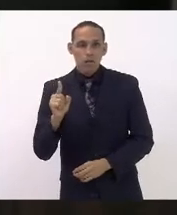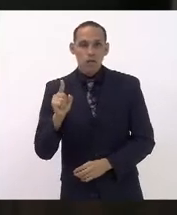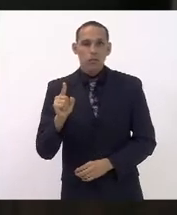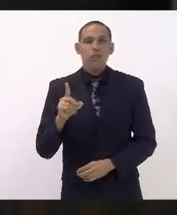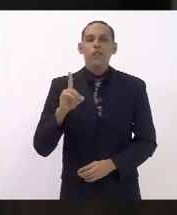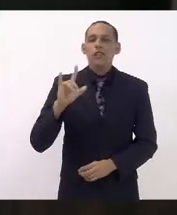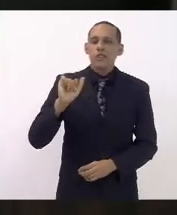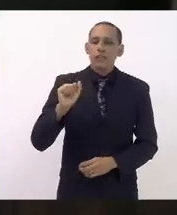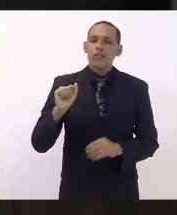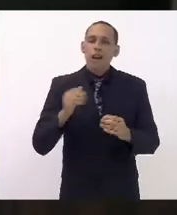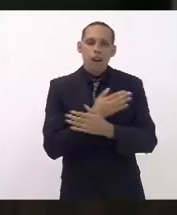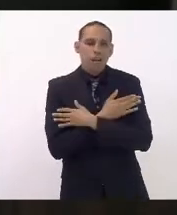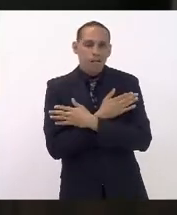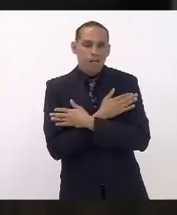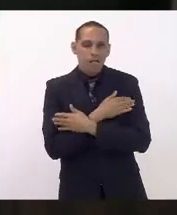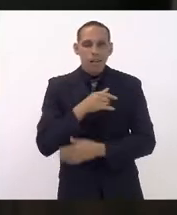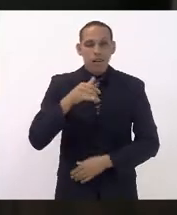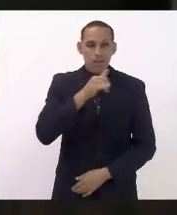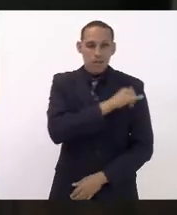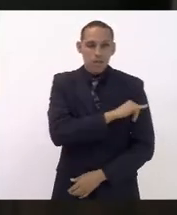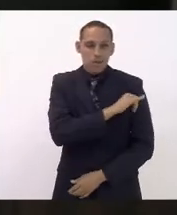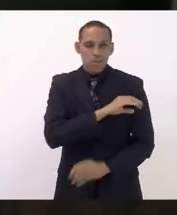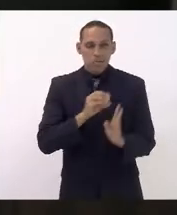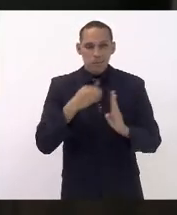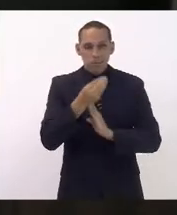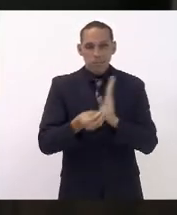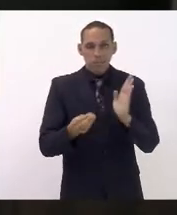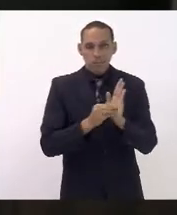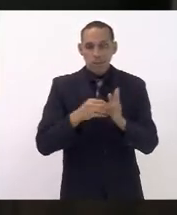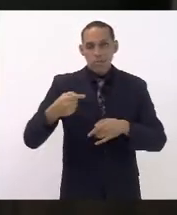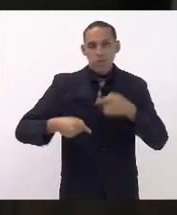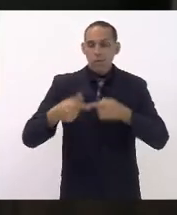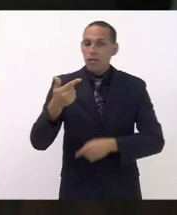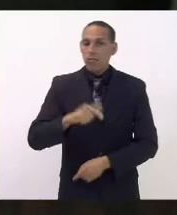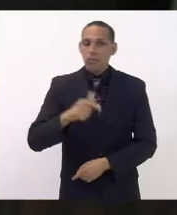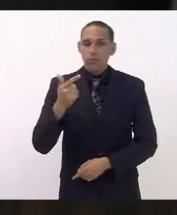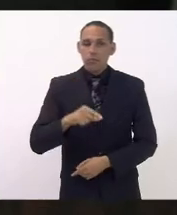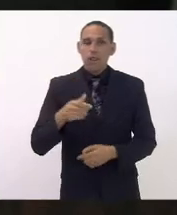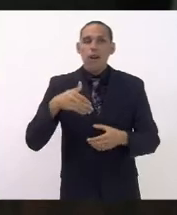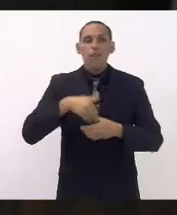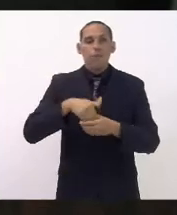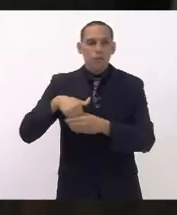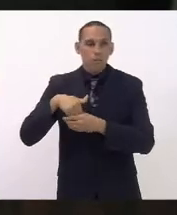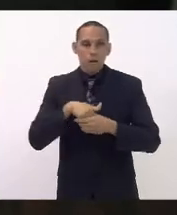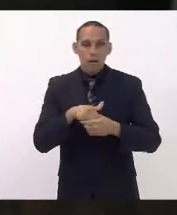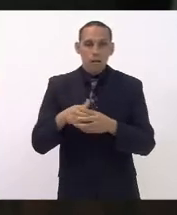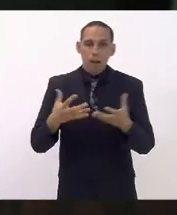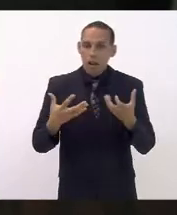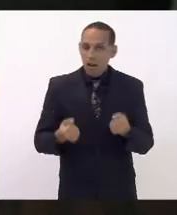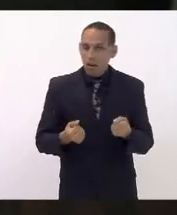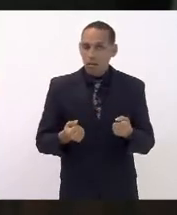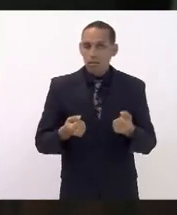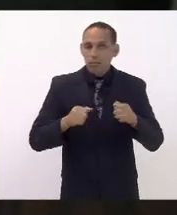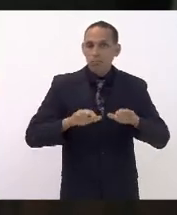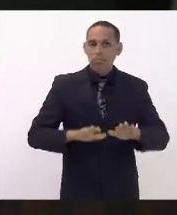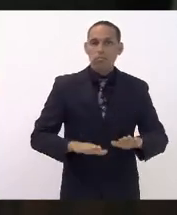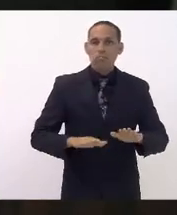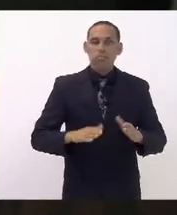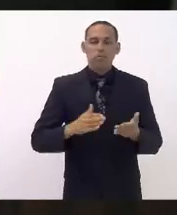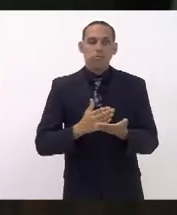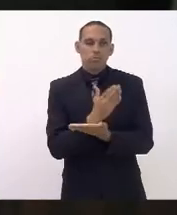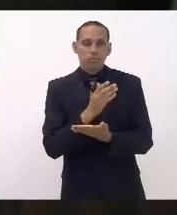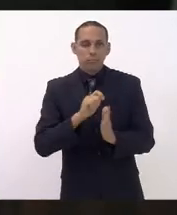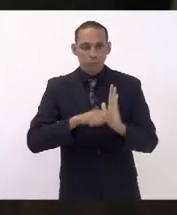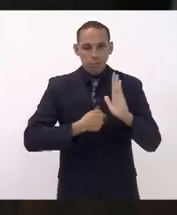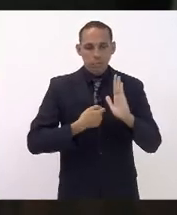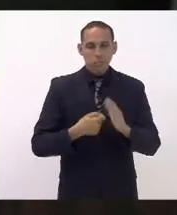do Rio de Janeiro. Em discussão, não havendo que queira discutir, encerrada a discussão, em votação. Senhores que aprovam, permaneçam como estão, aprovado,